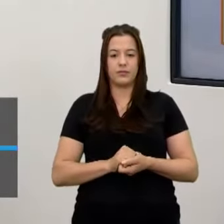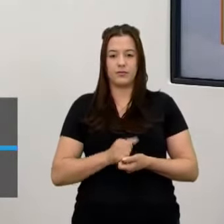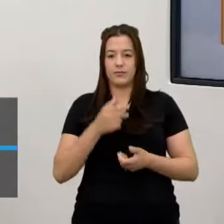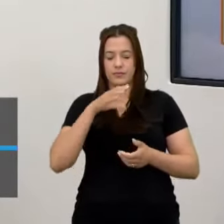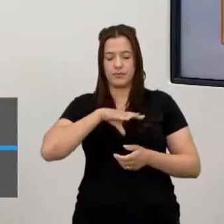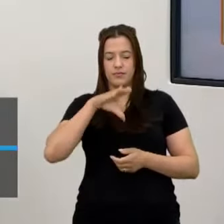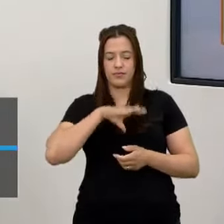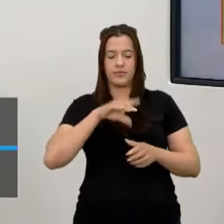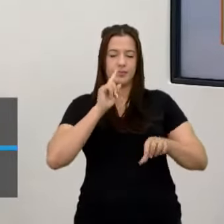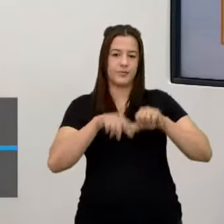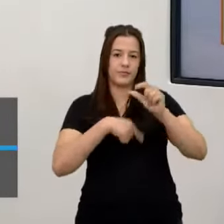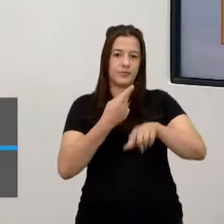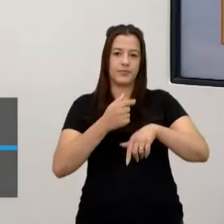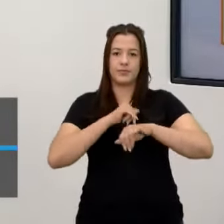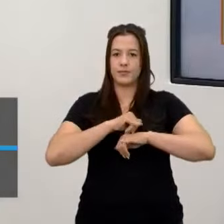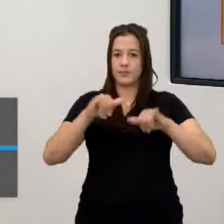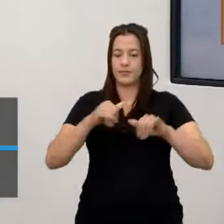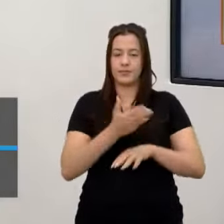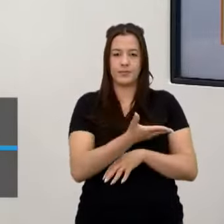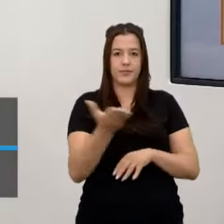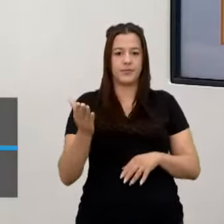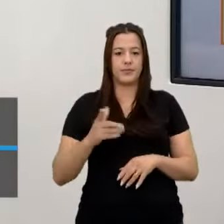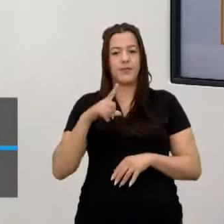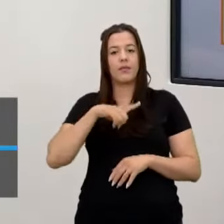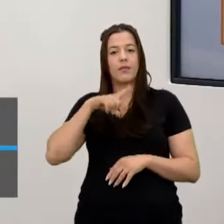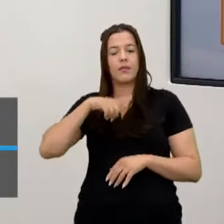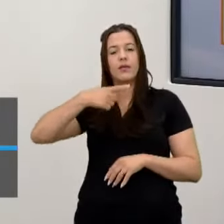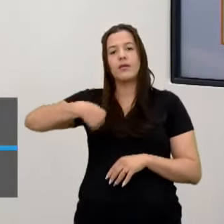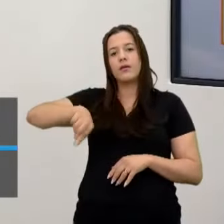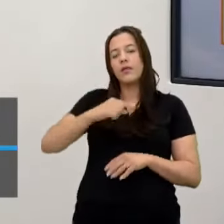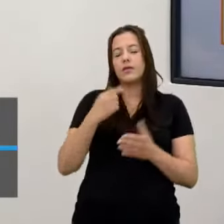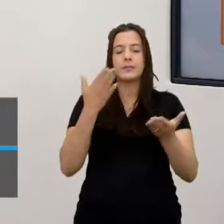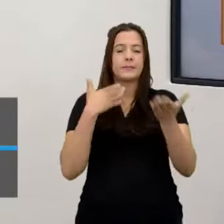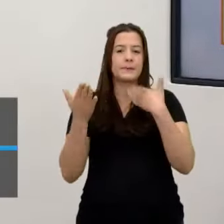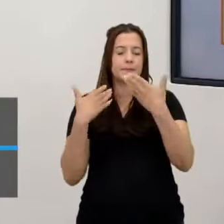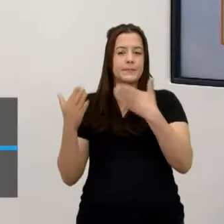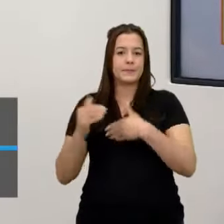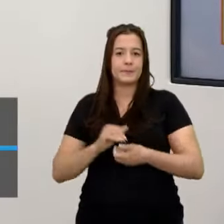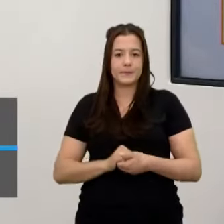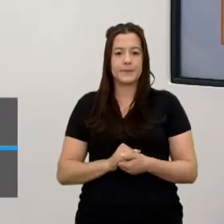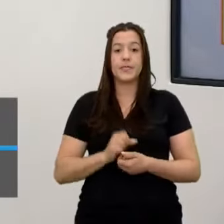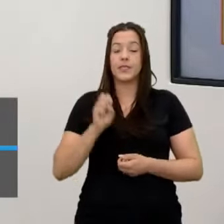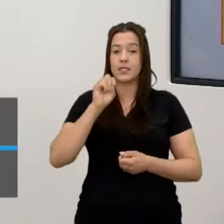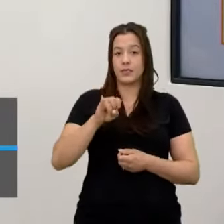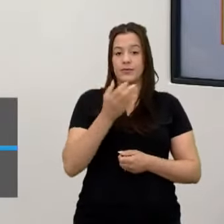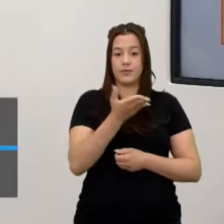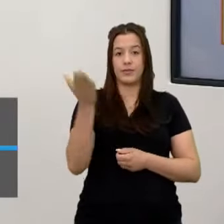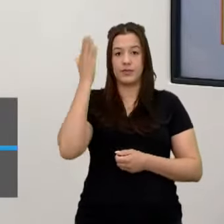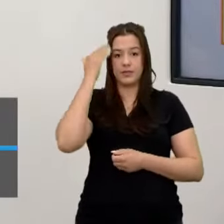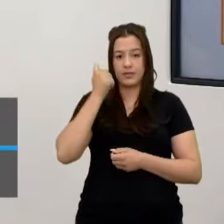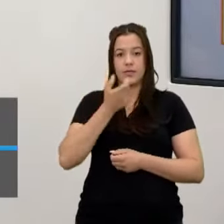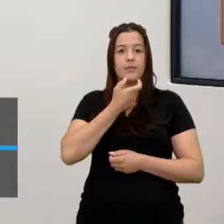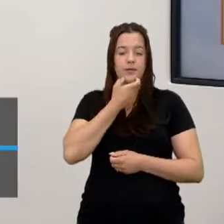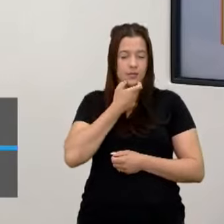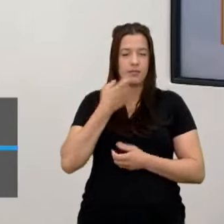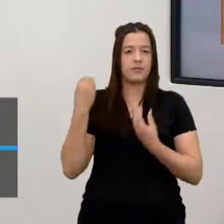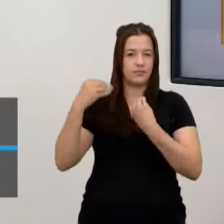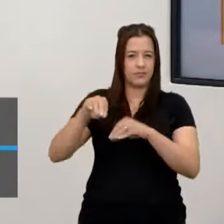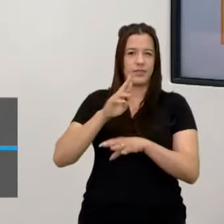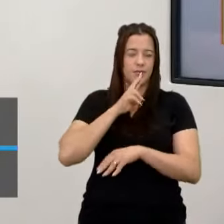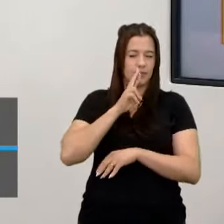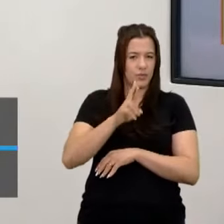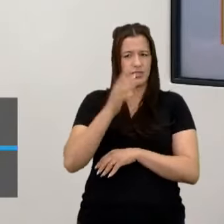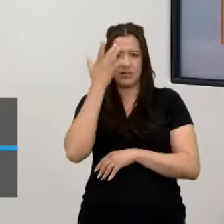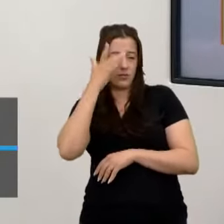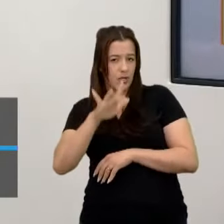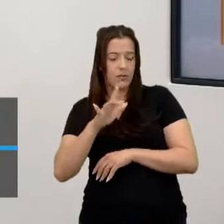para trazer aí você, student, para a nossa discussão. Então, se você souber em English, responde em English no chat. Se souber, não